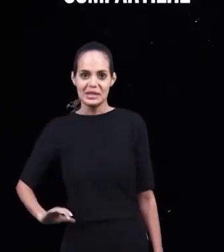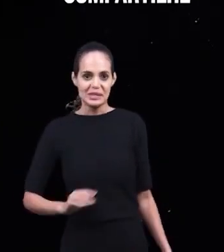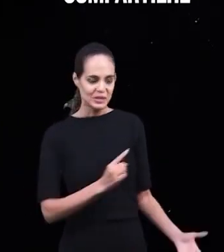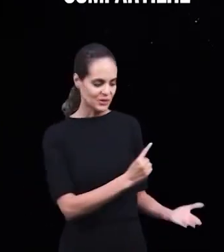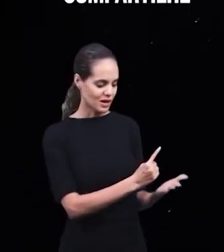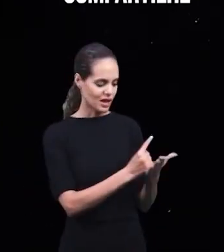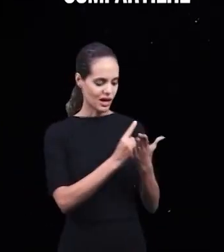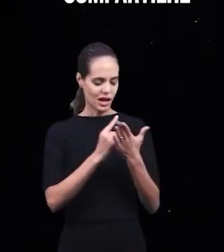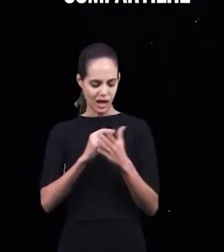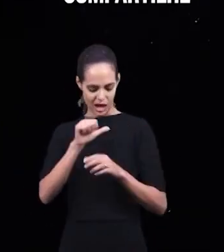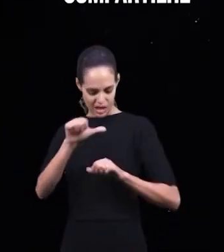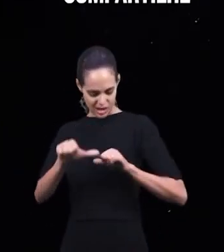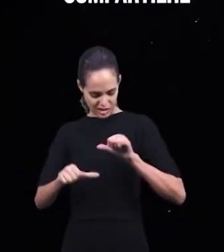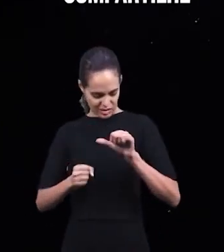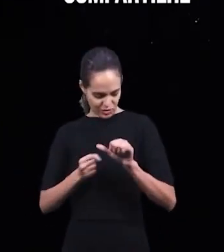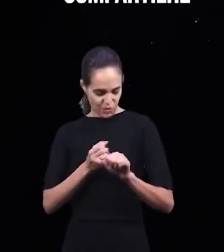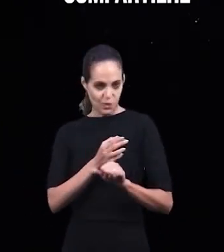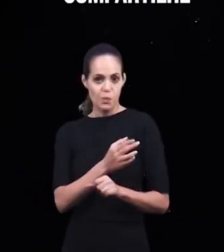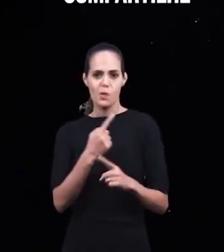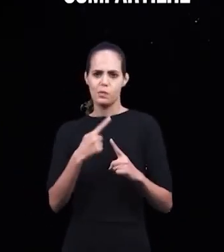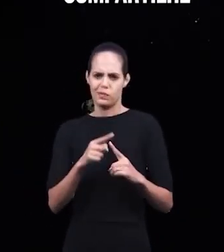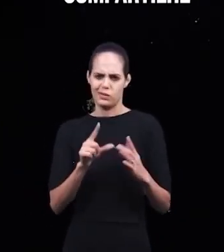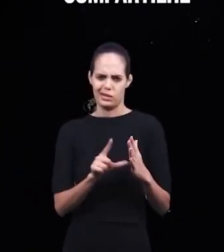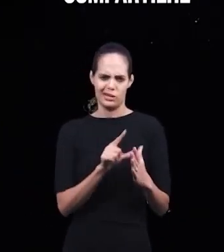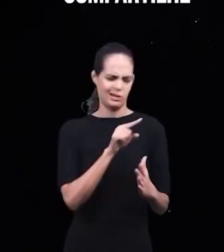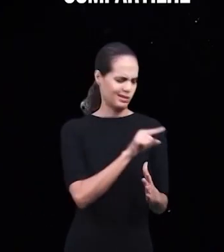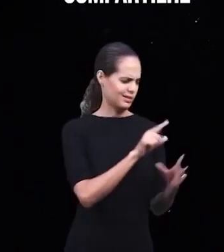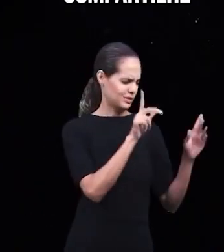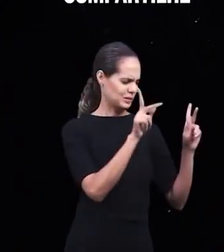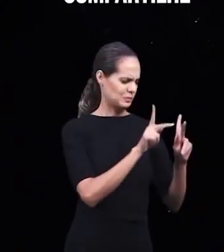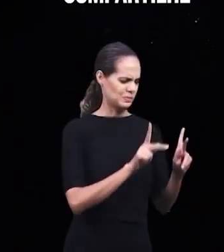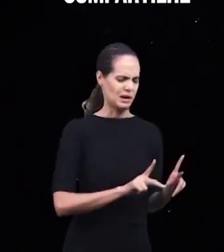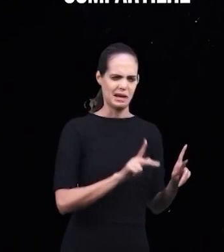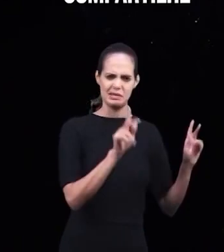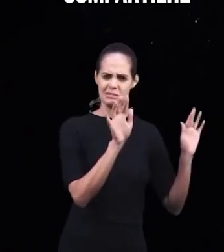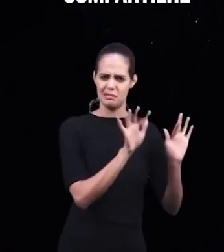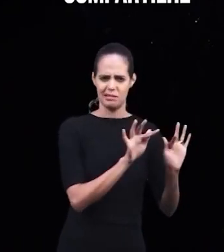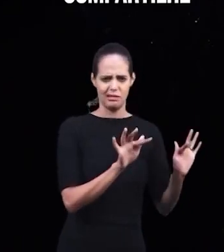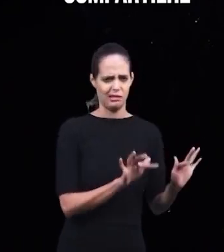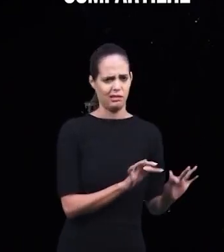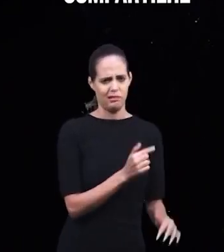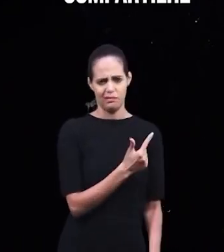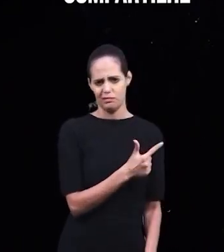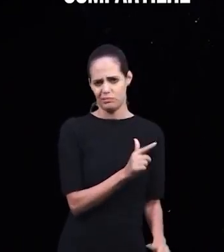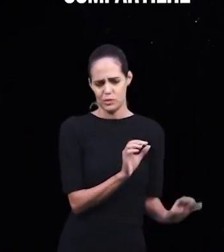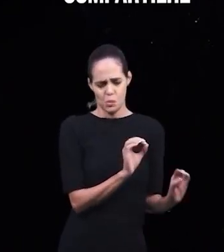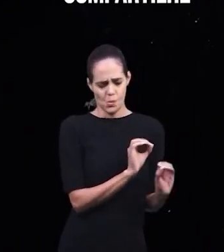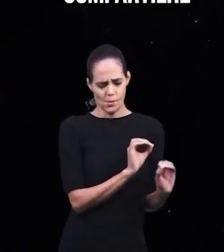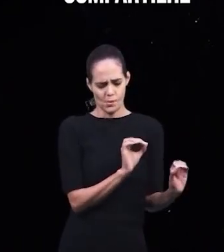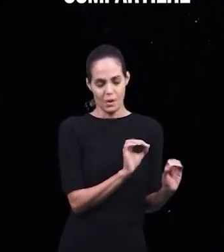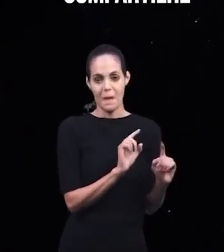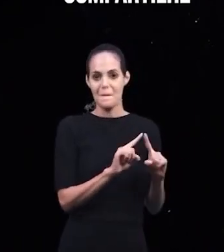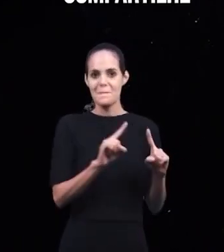Não tinha paz nem alegria, até que o